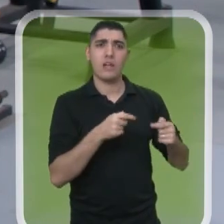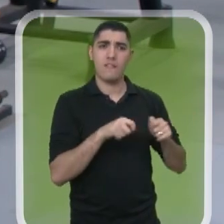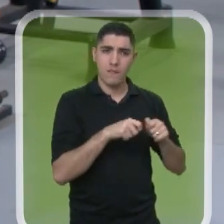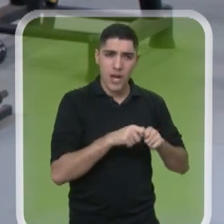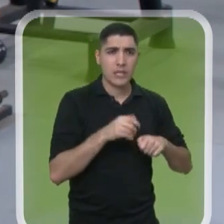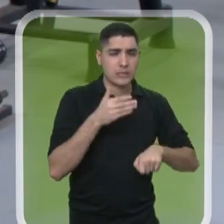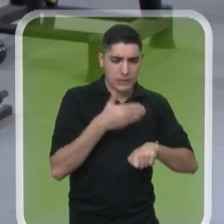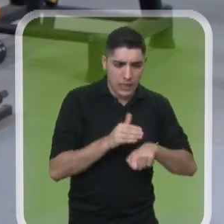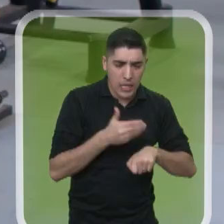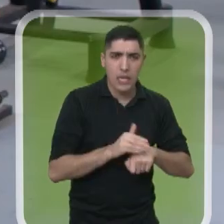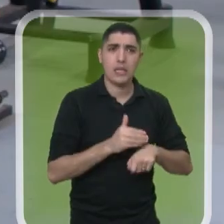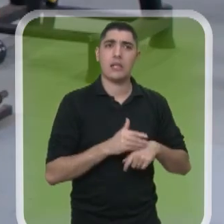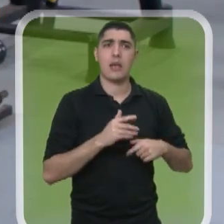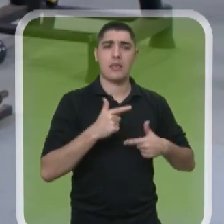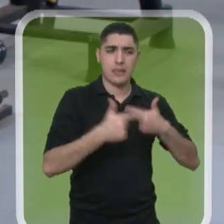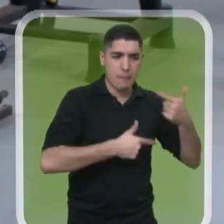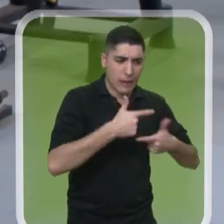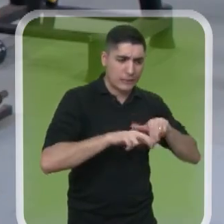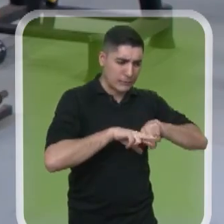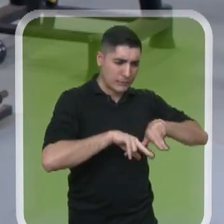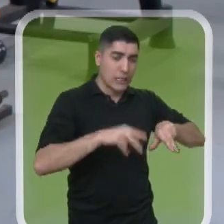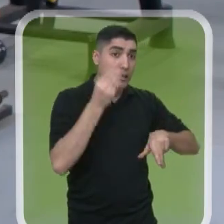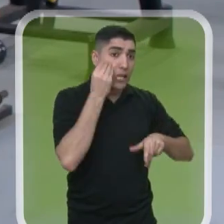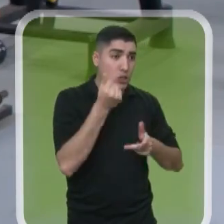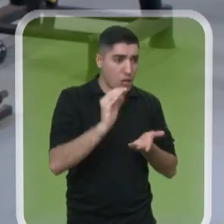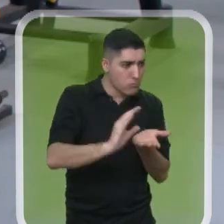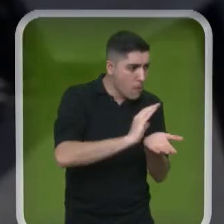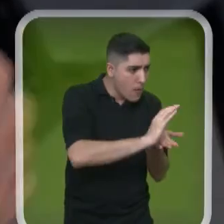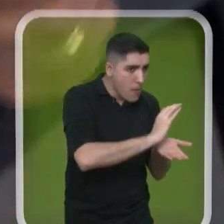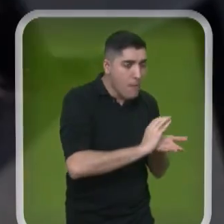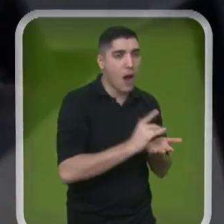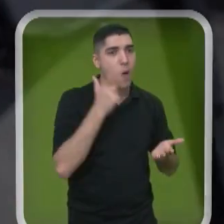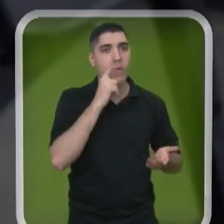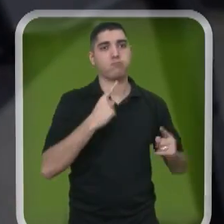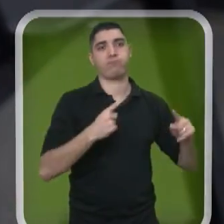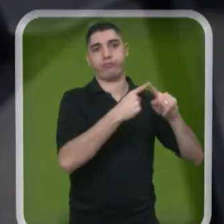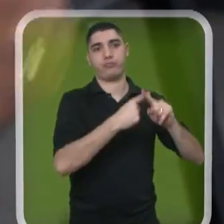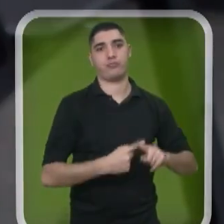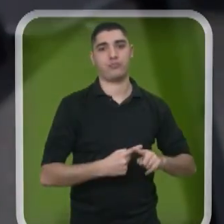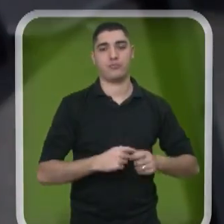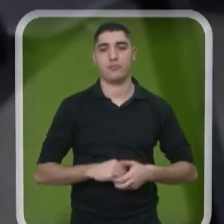de trabalho para poder arrecadar dinheiro, para poder conseguir competir.